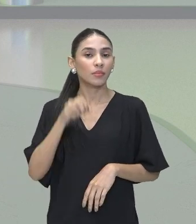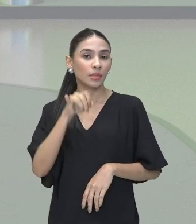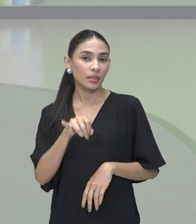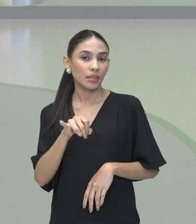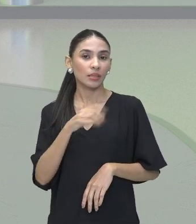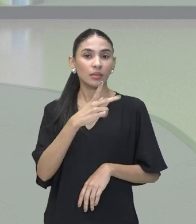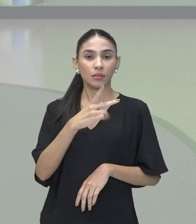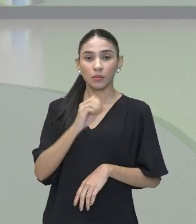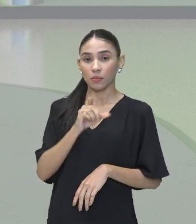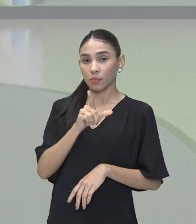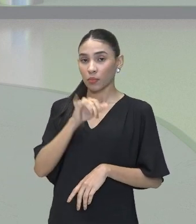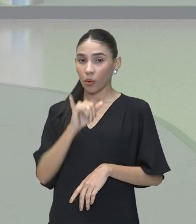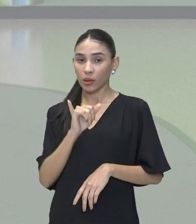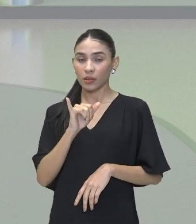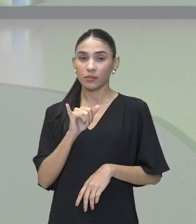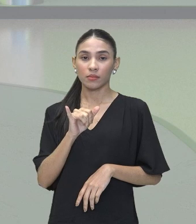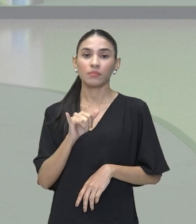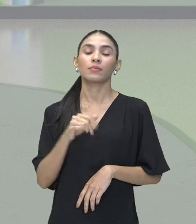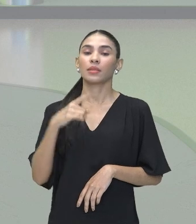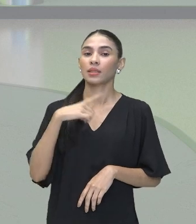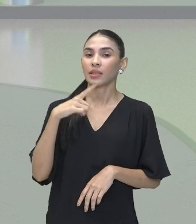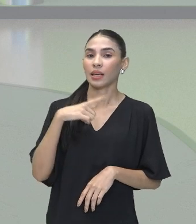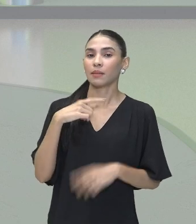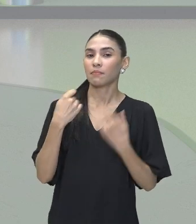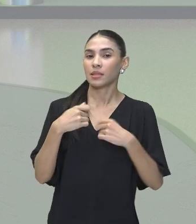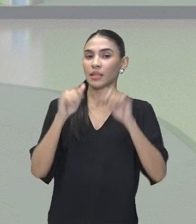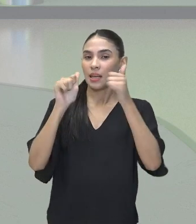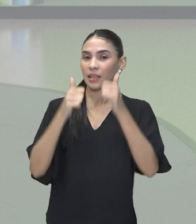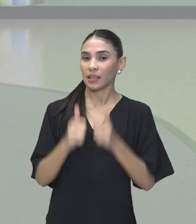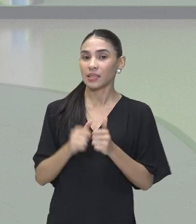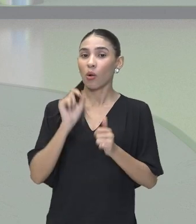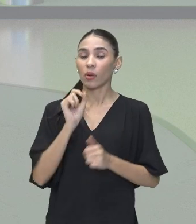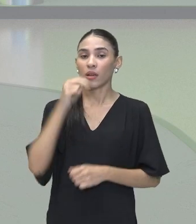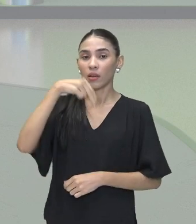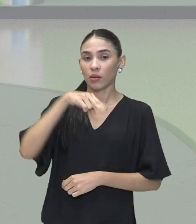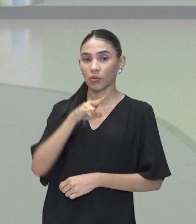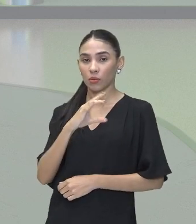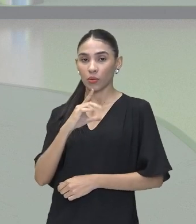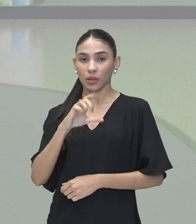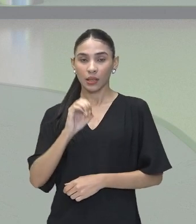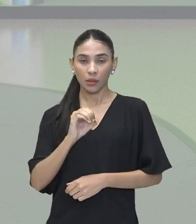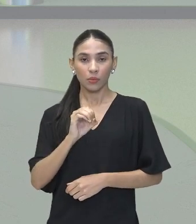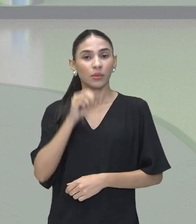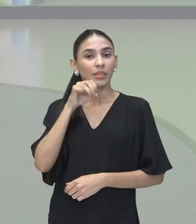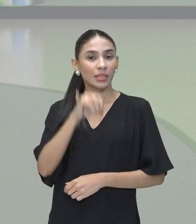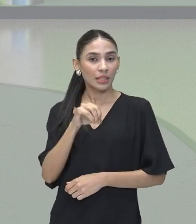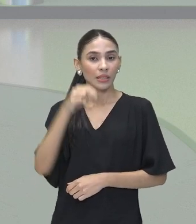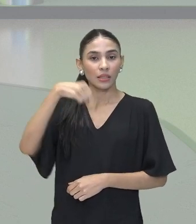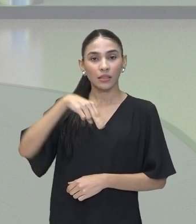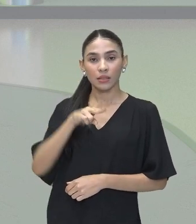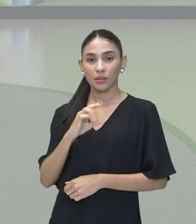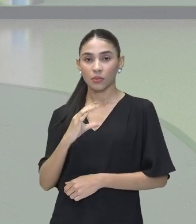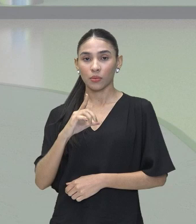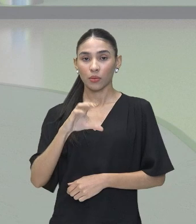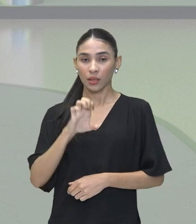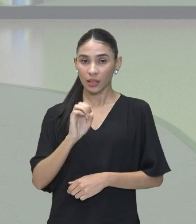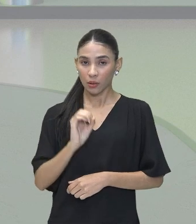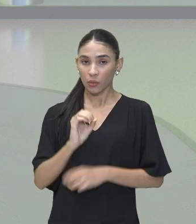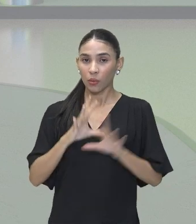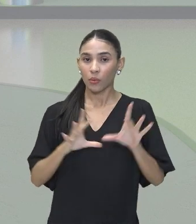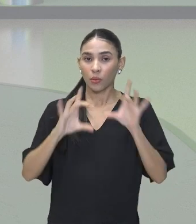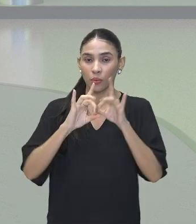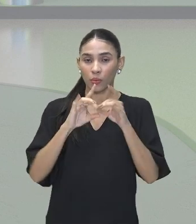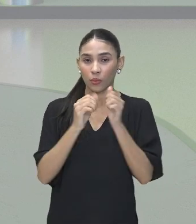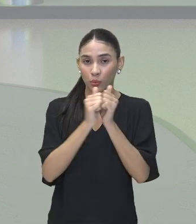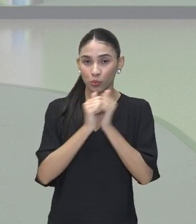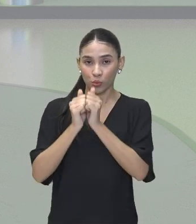for polinuclear, aí a gente vai analisar os núcleos. Se esses núcleos eles estão unidos, eles